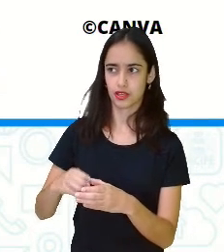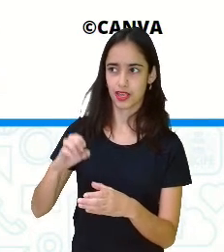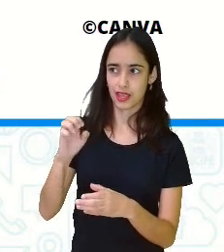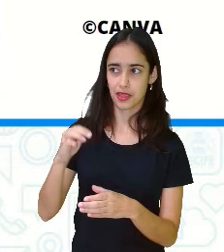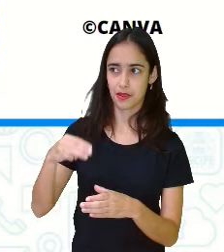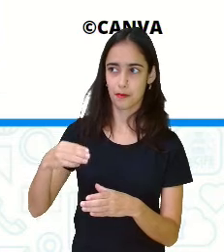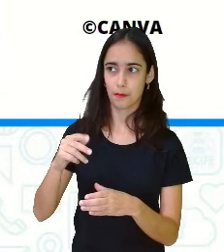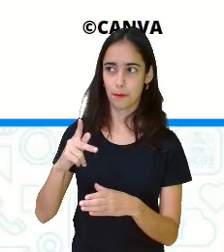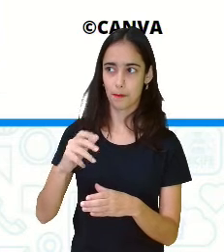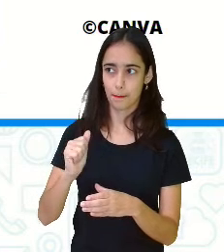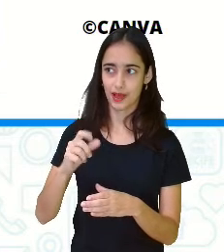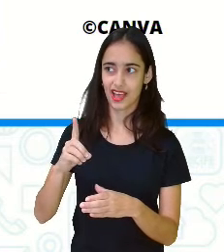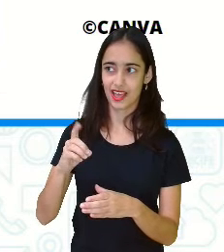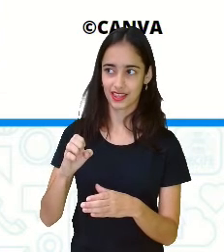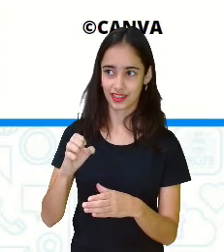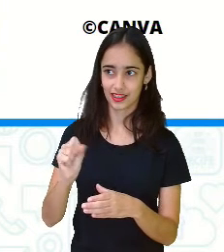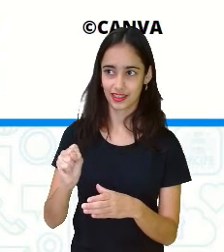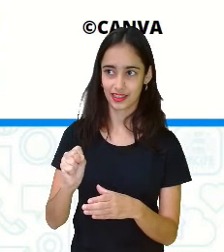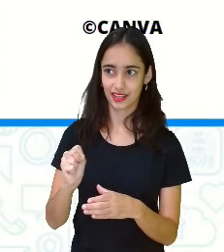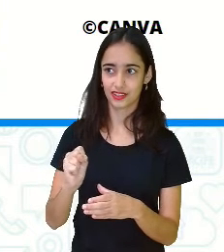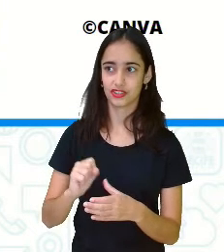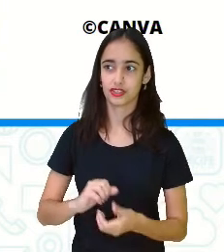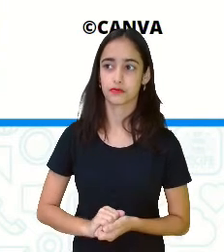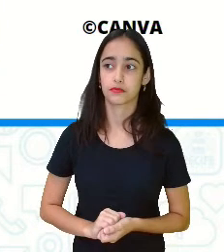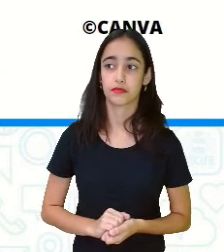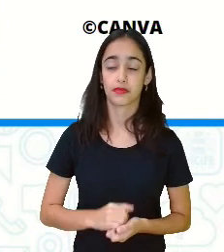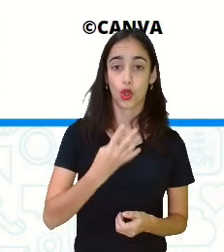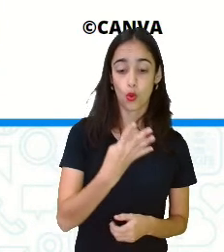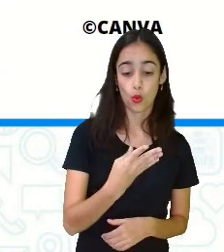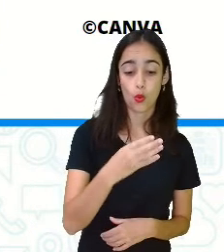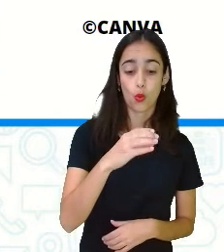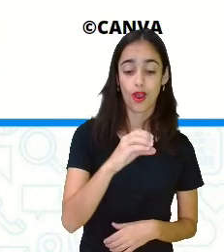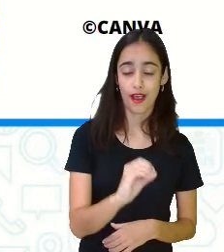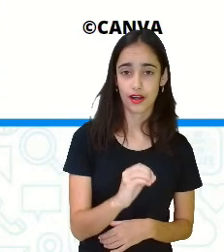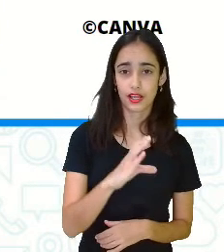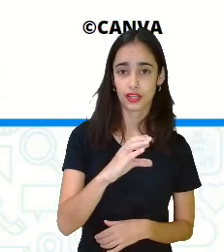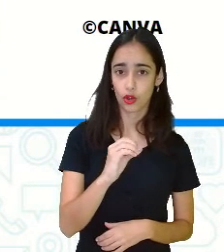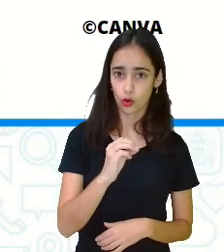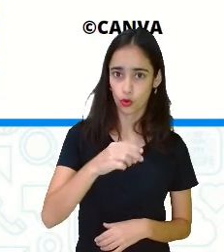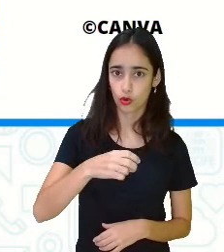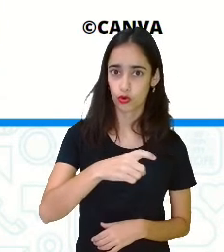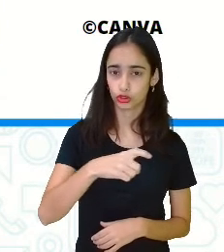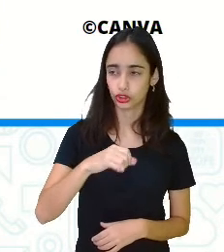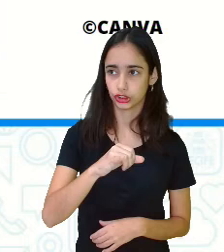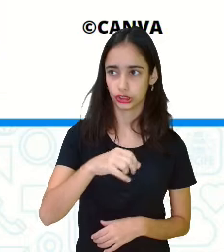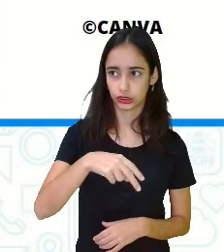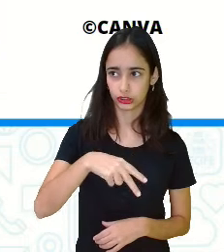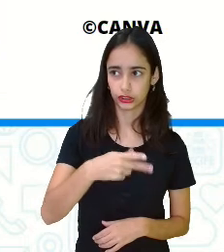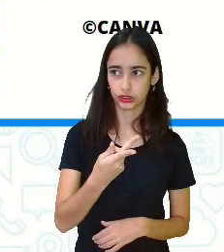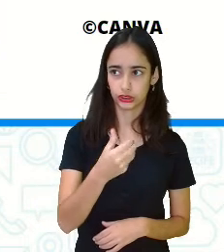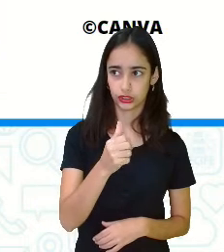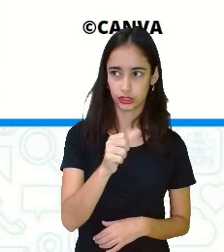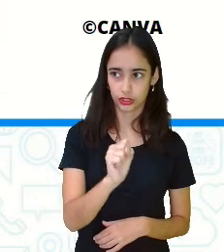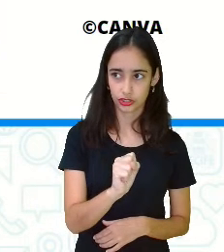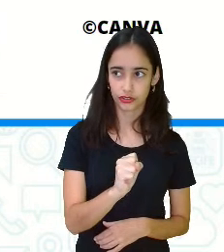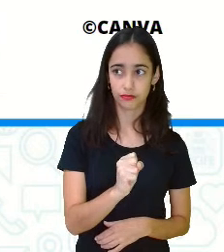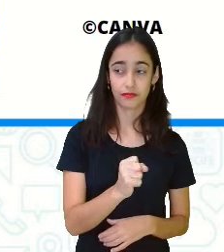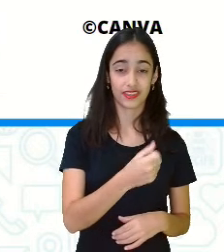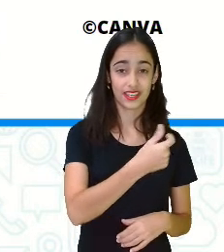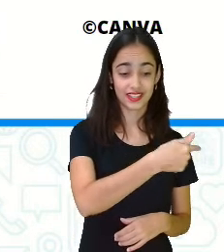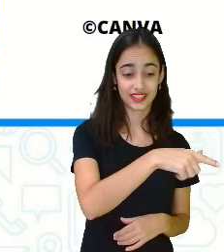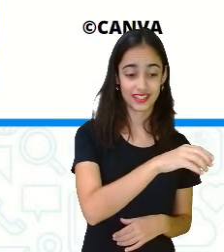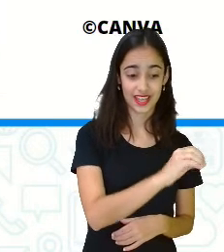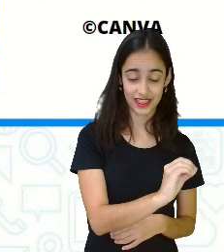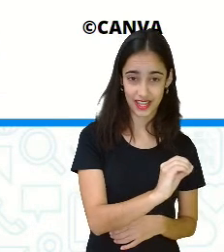2 salgados de cada agora, nesse momento. Por hora, eu vou deixar só na imagem.